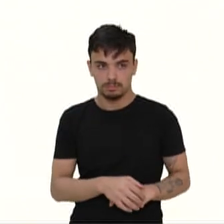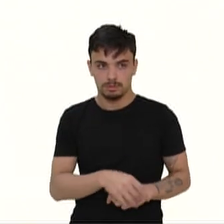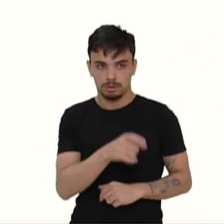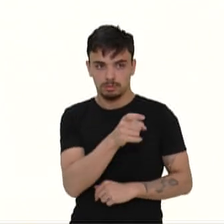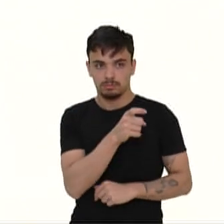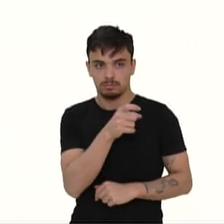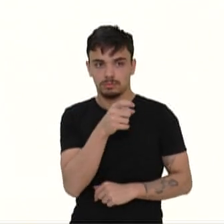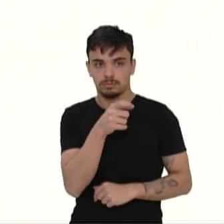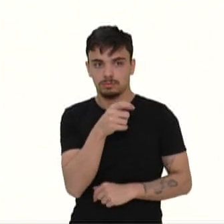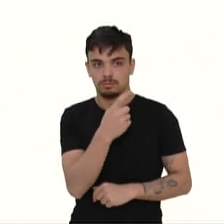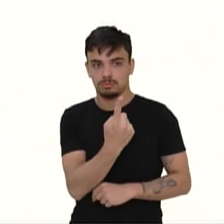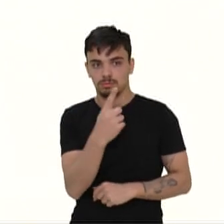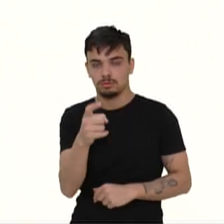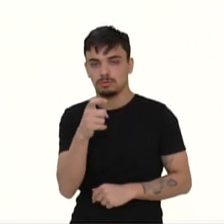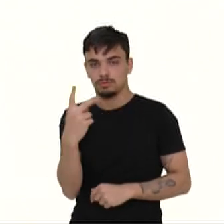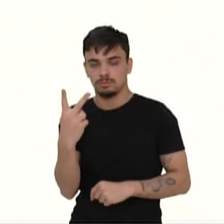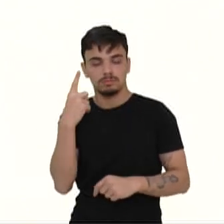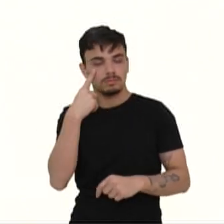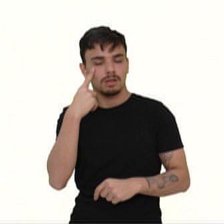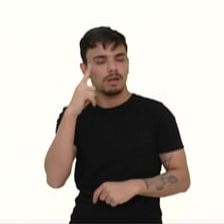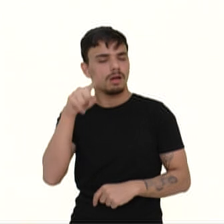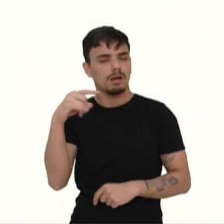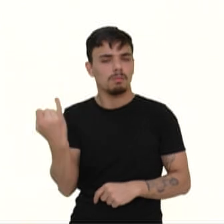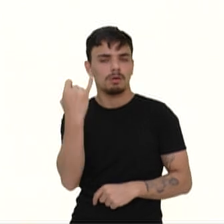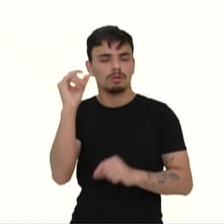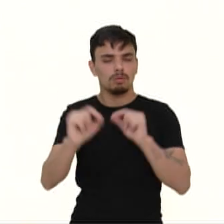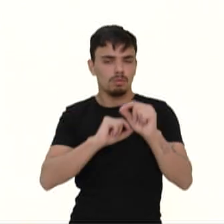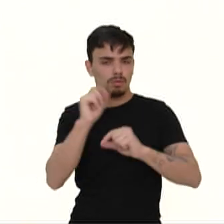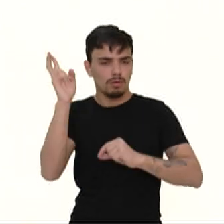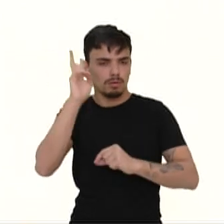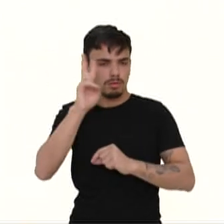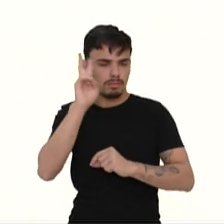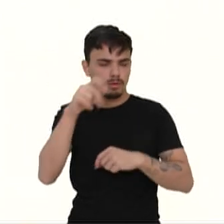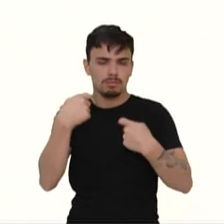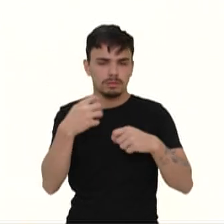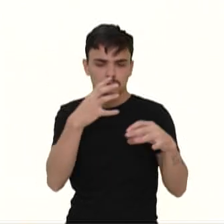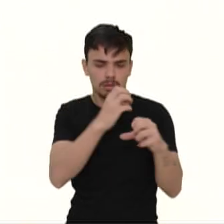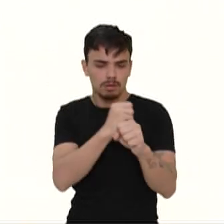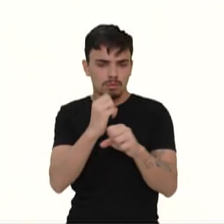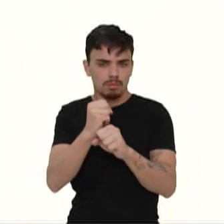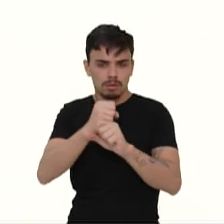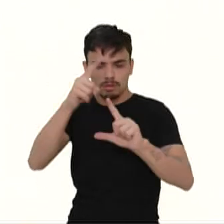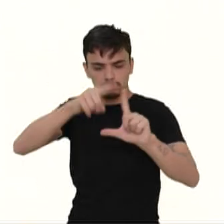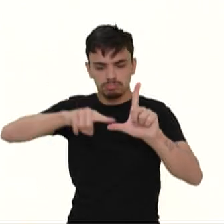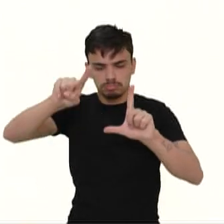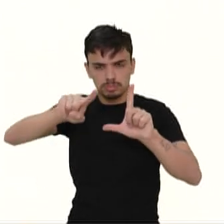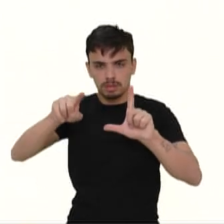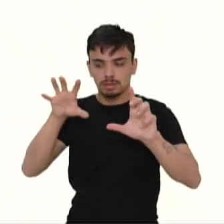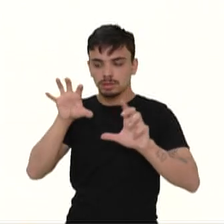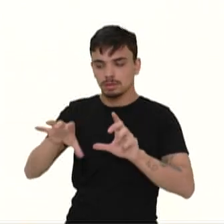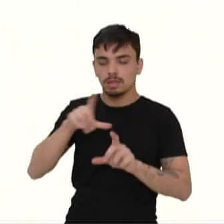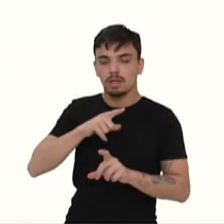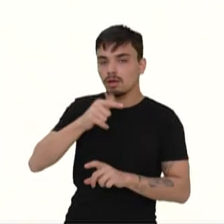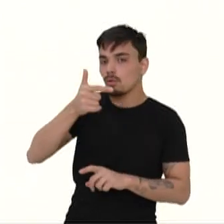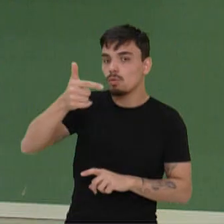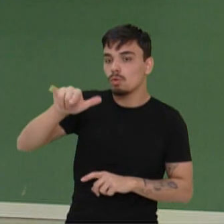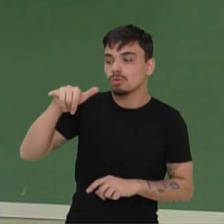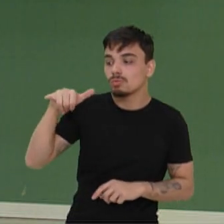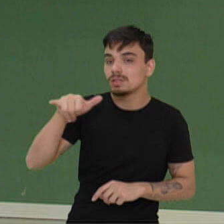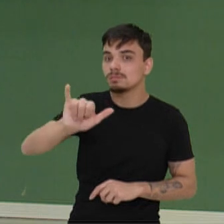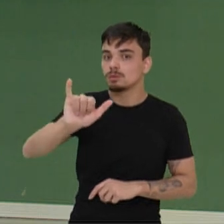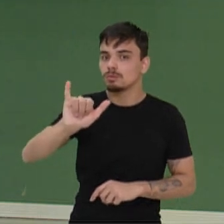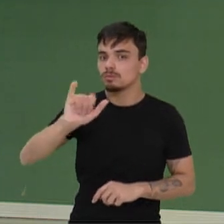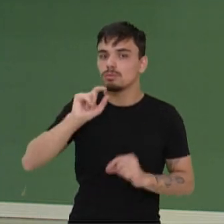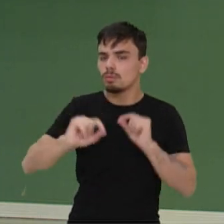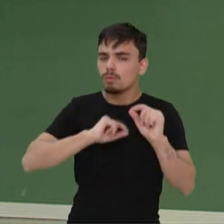É importante frisar também que eu não preciso calcular o y do vértice daquela forma. Tem uma outra maneira de calcular o y do vértice,